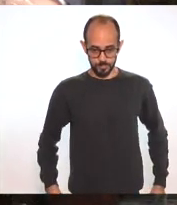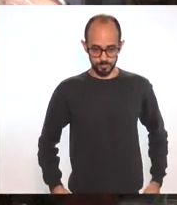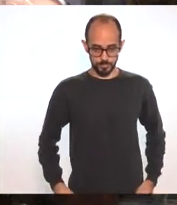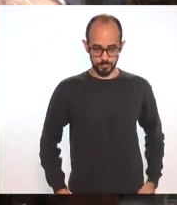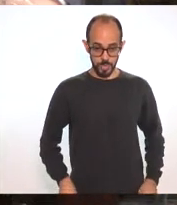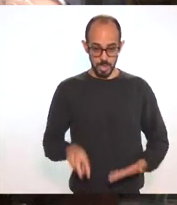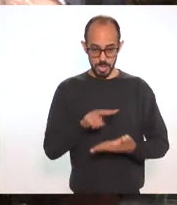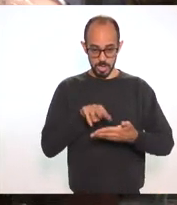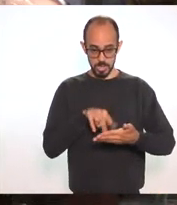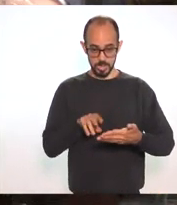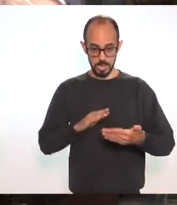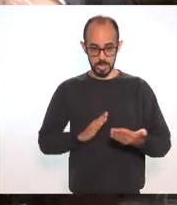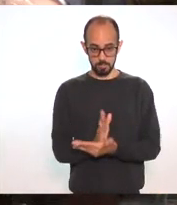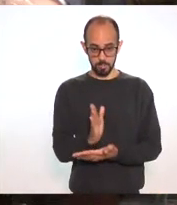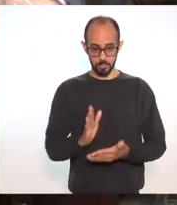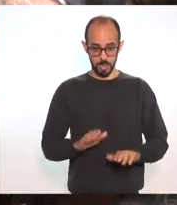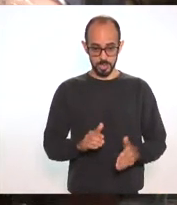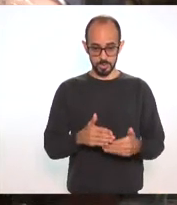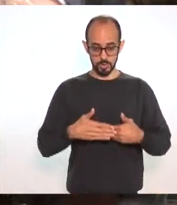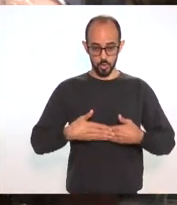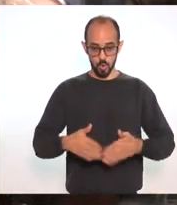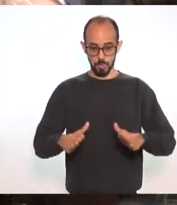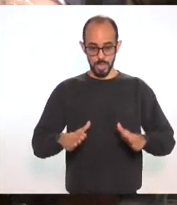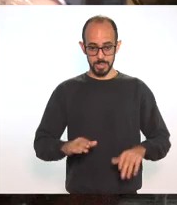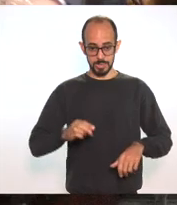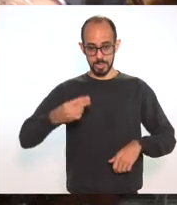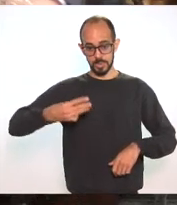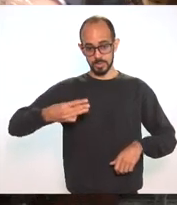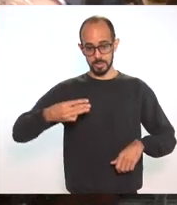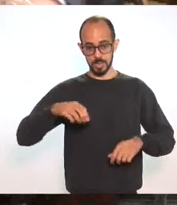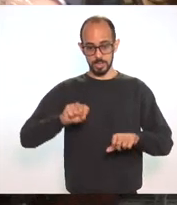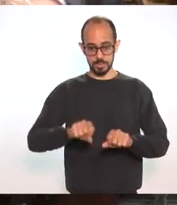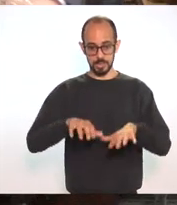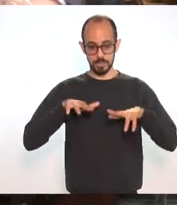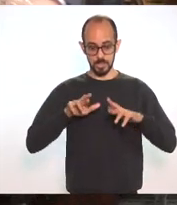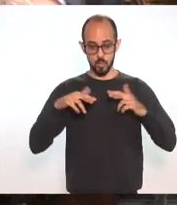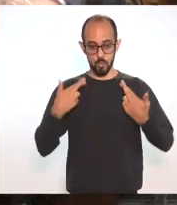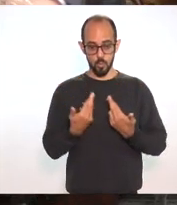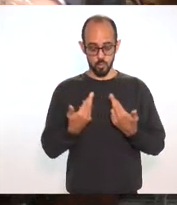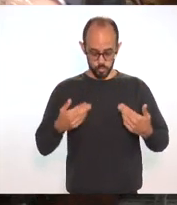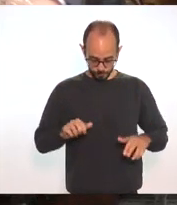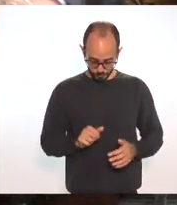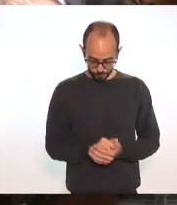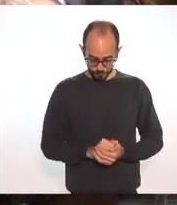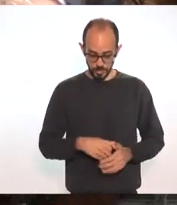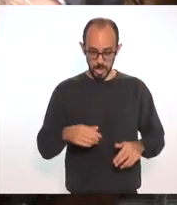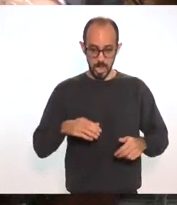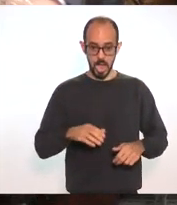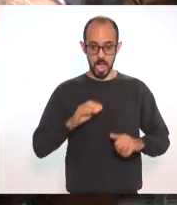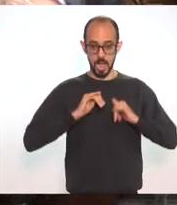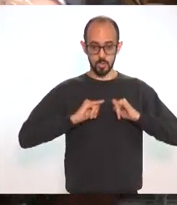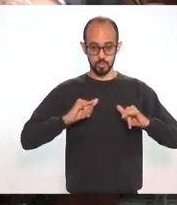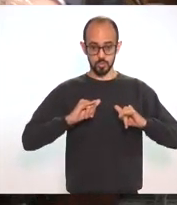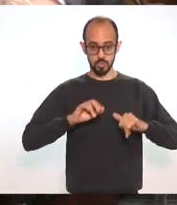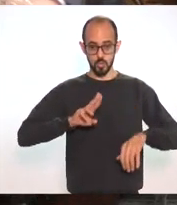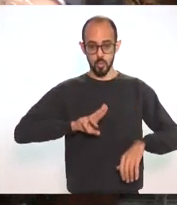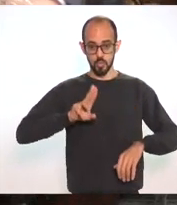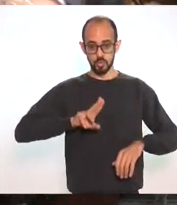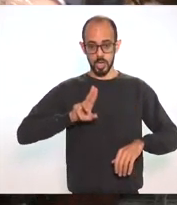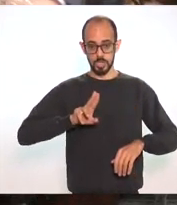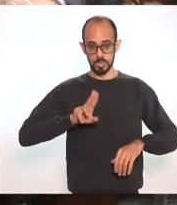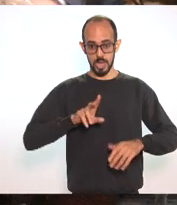Lida e aprovada a ata, passa-se a ordem da terceira sessão extraordinária. Anuncio, em regime de urgência, em votação, em discussão